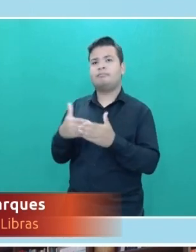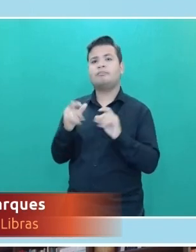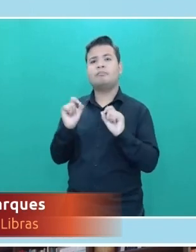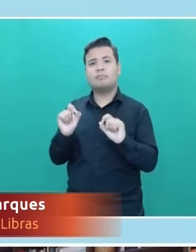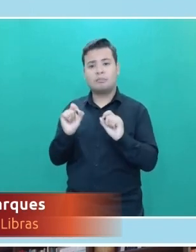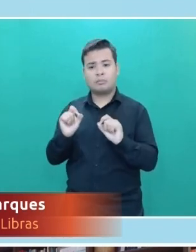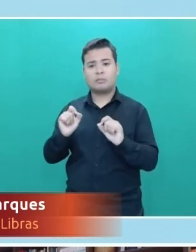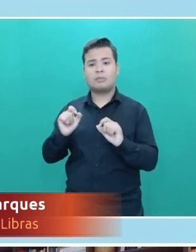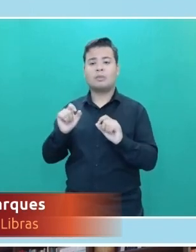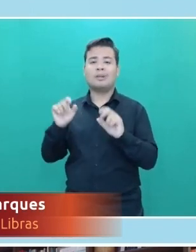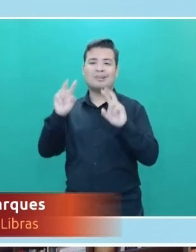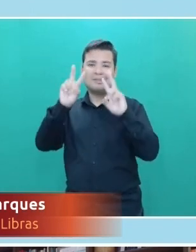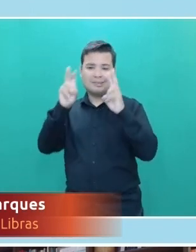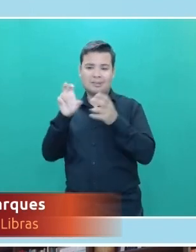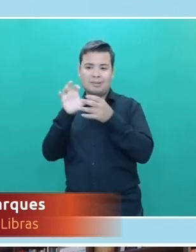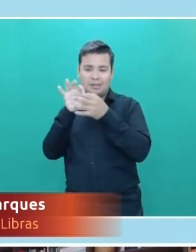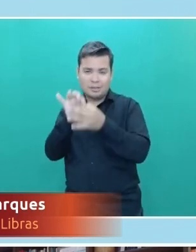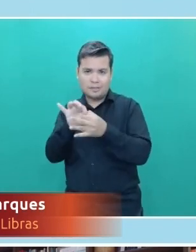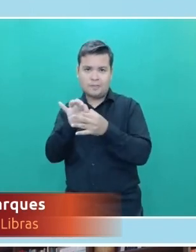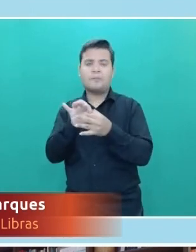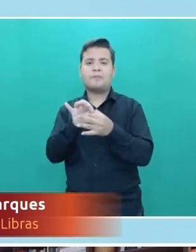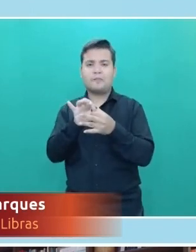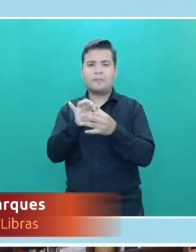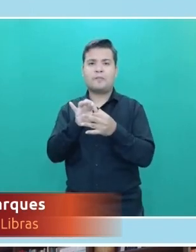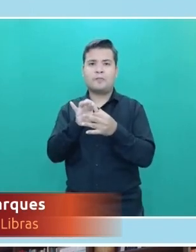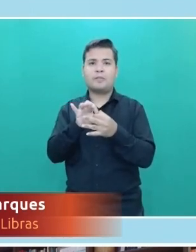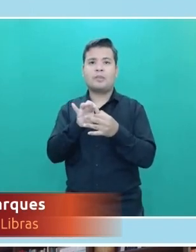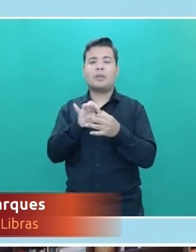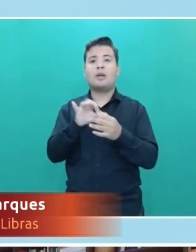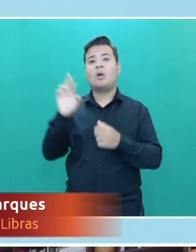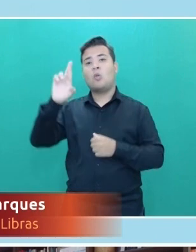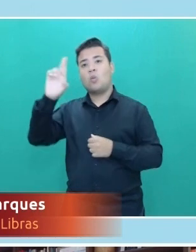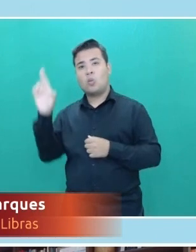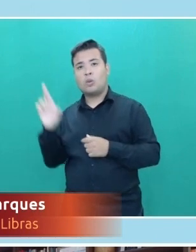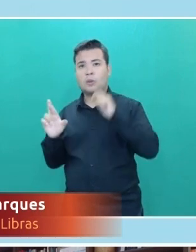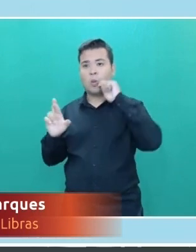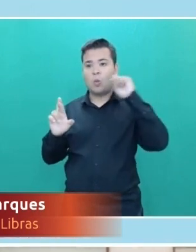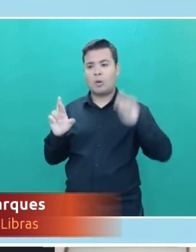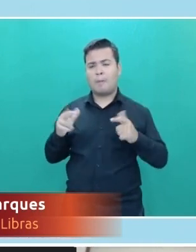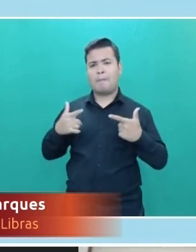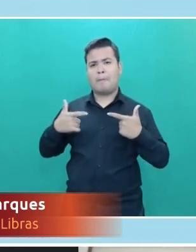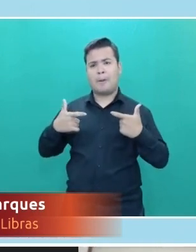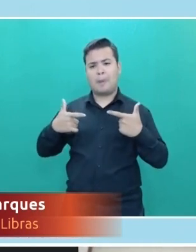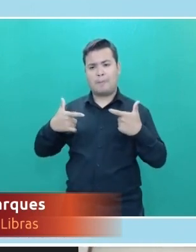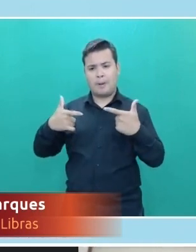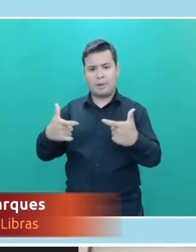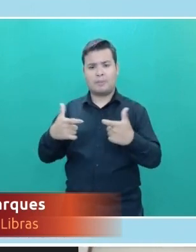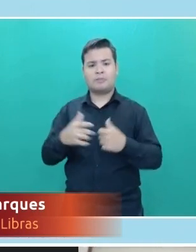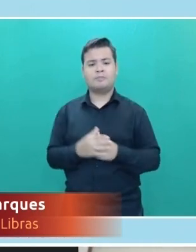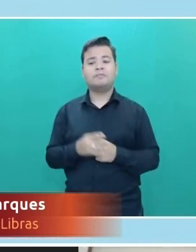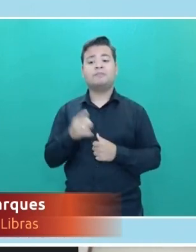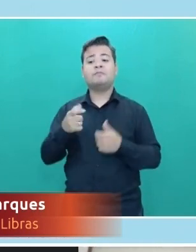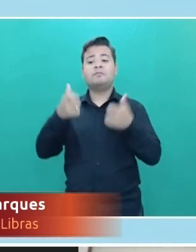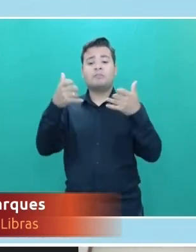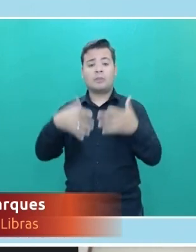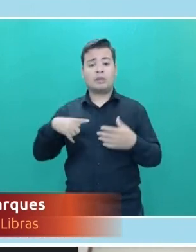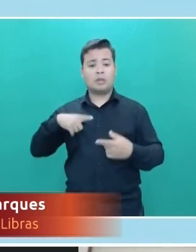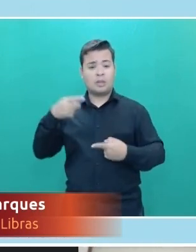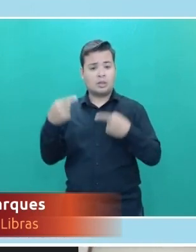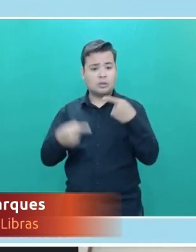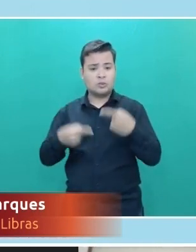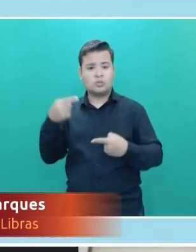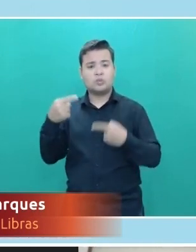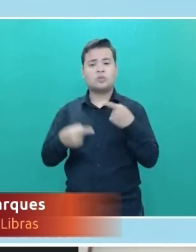a guerra entre Rússia e Ucrânia. Você disse que a discussão ela ocorre mais